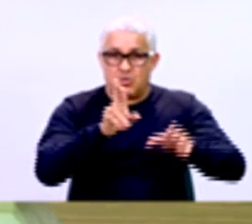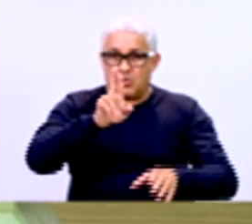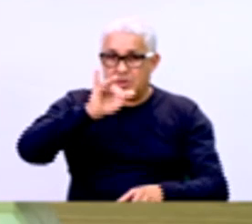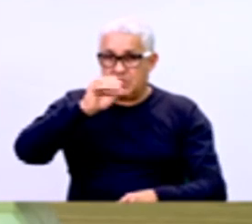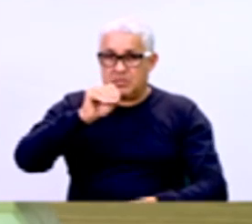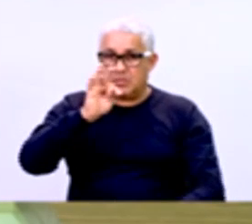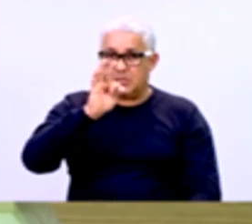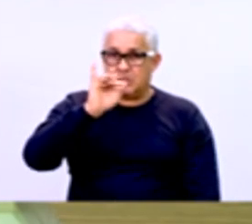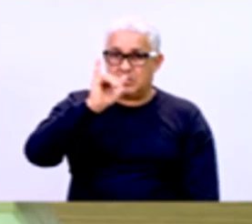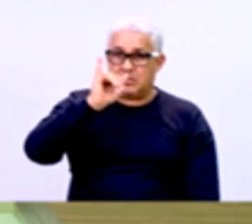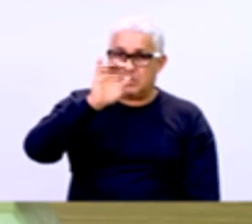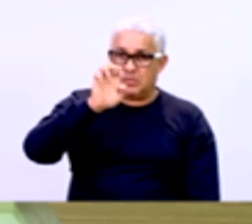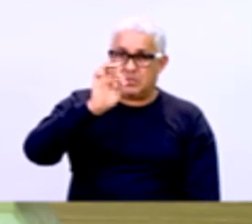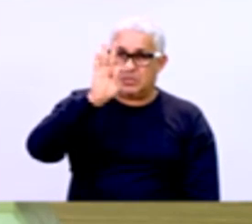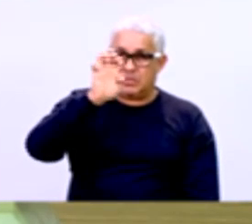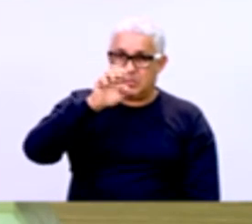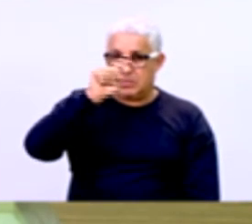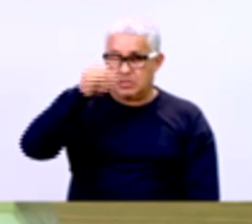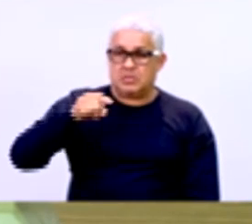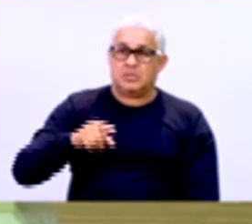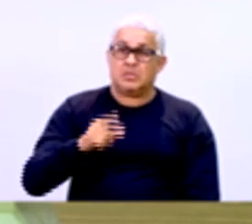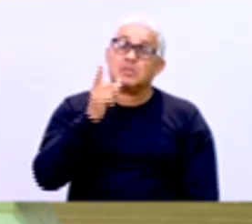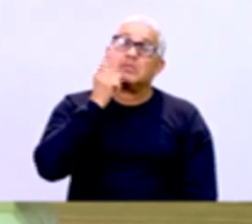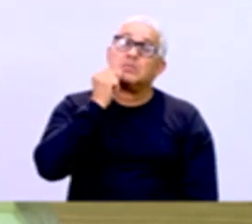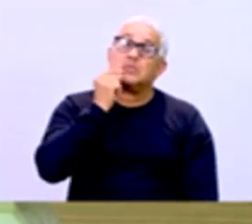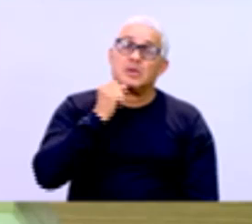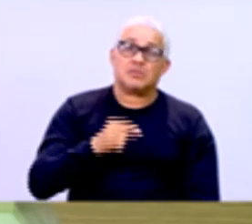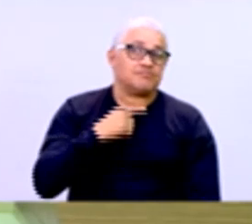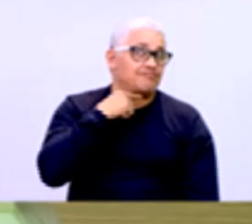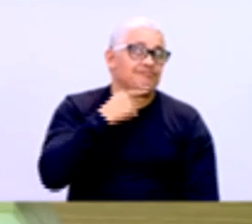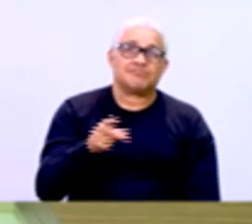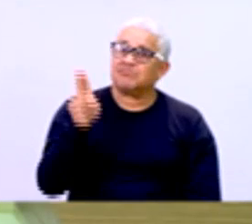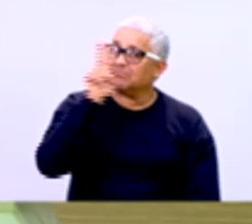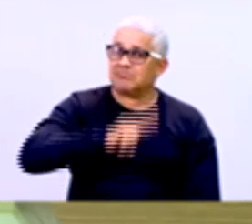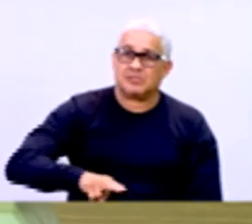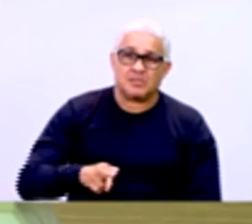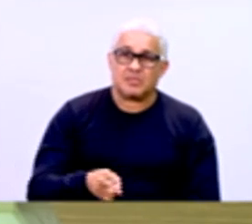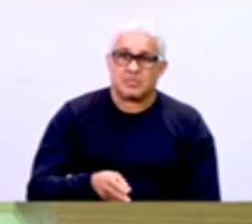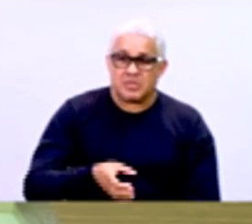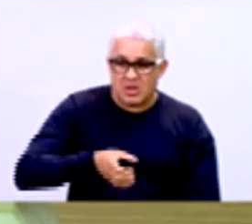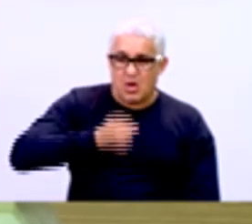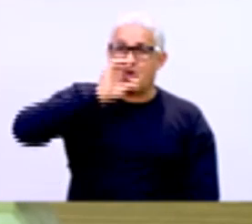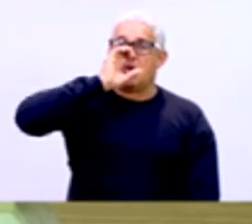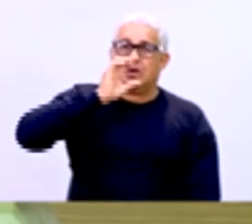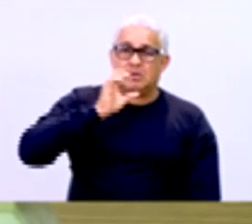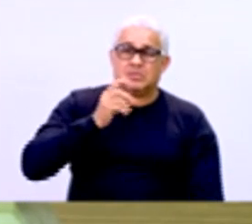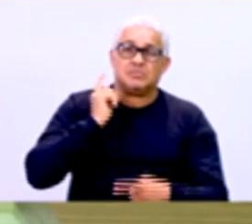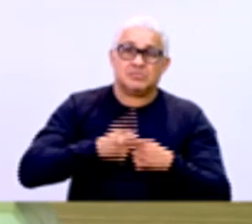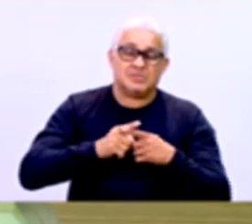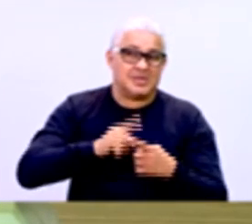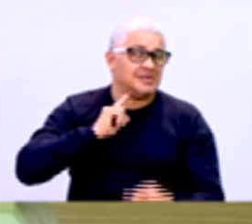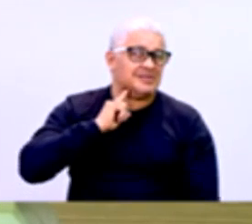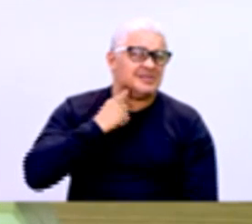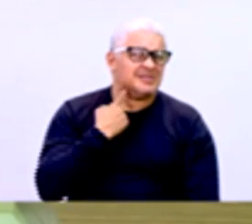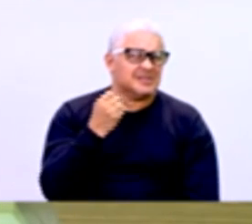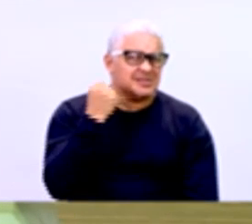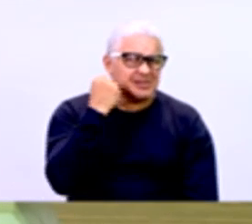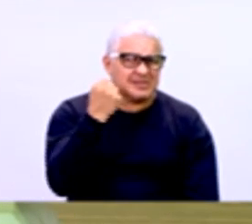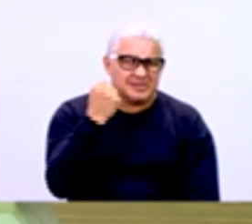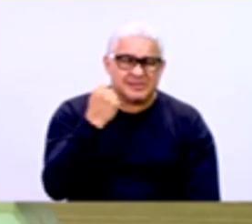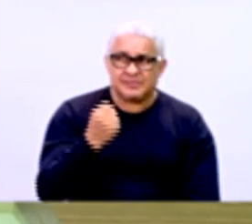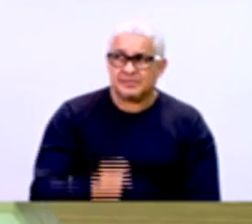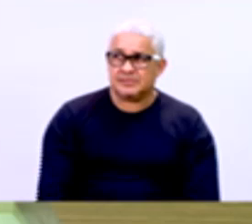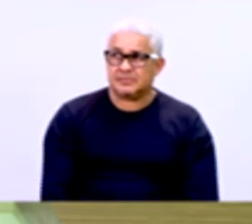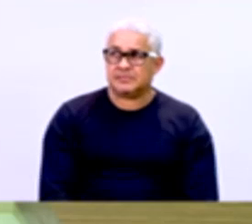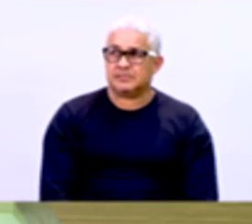Tietê, só que aquela água do Tietê não há como utilizar água para consumo, tal é o nível de poluição. Então,